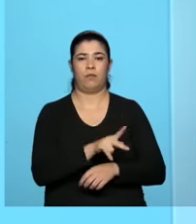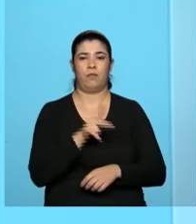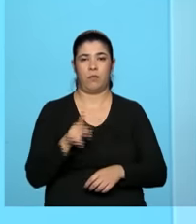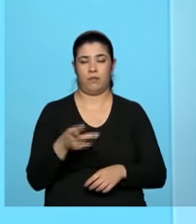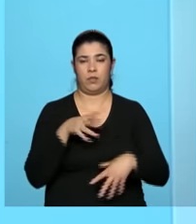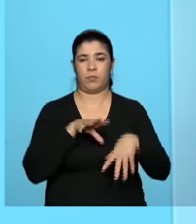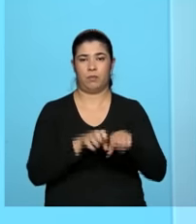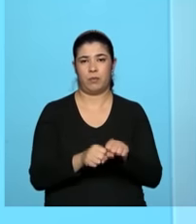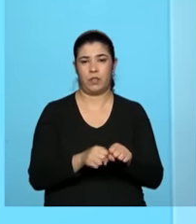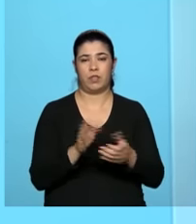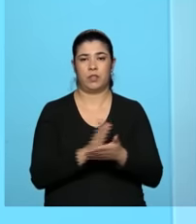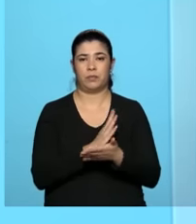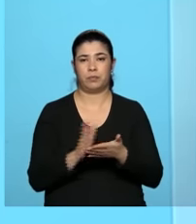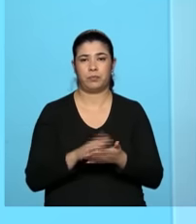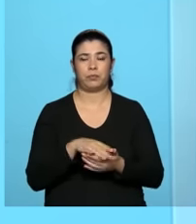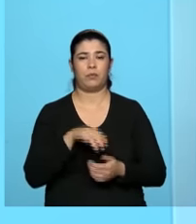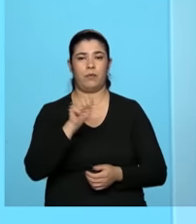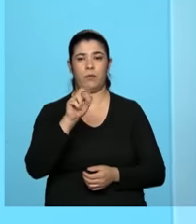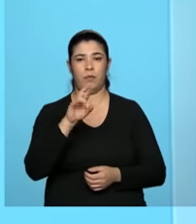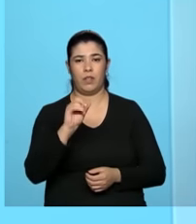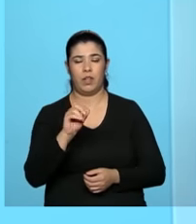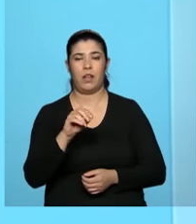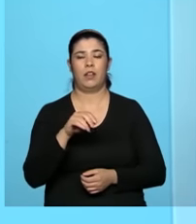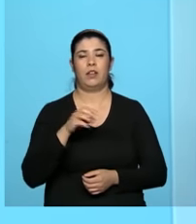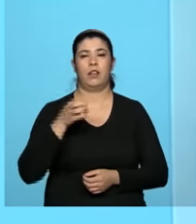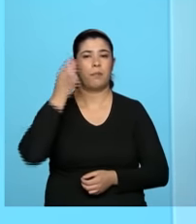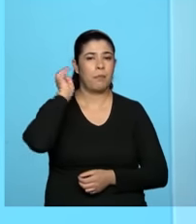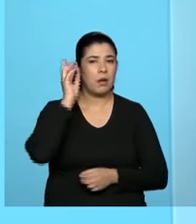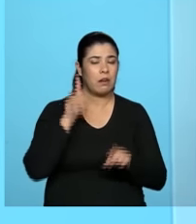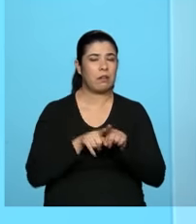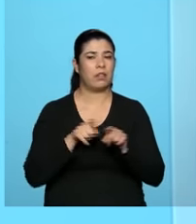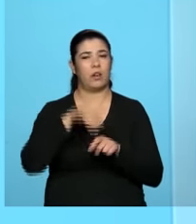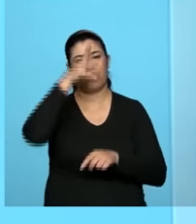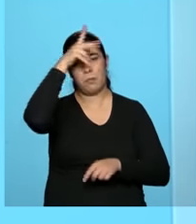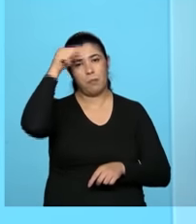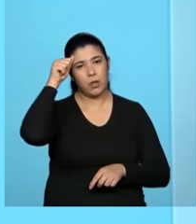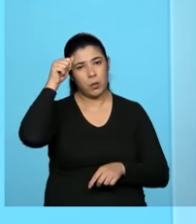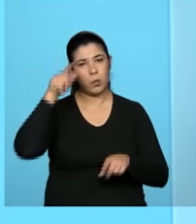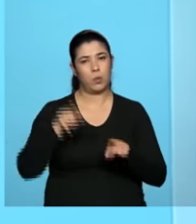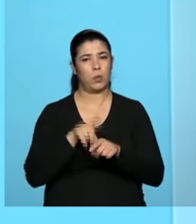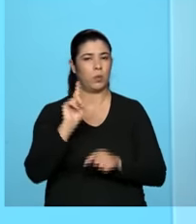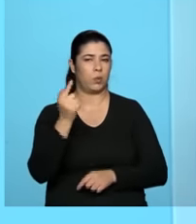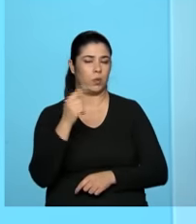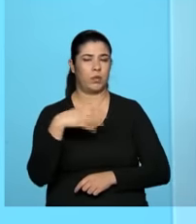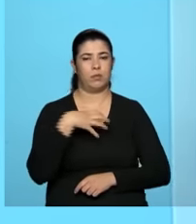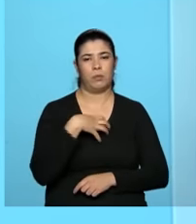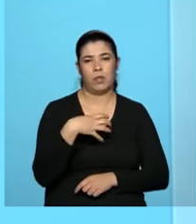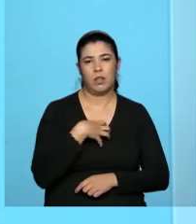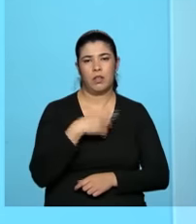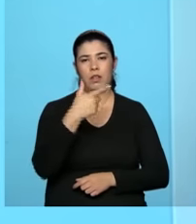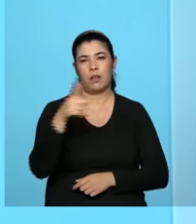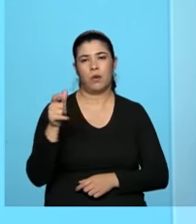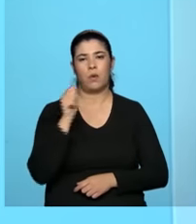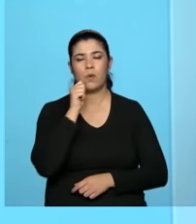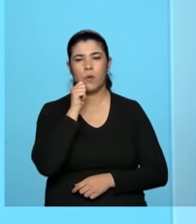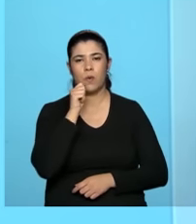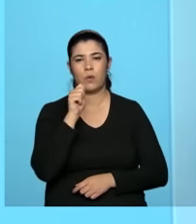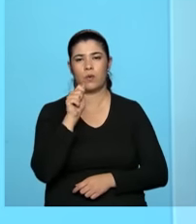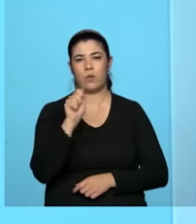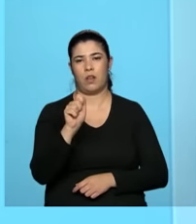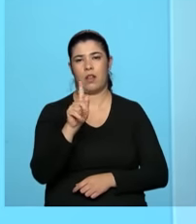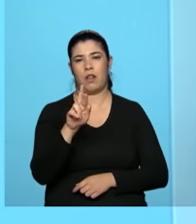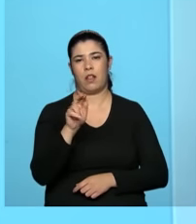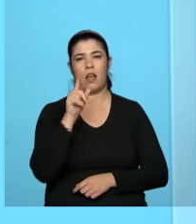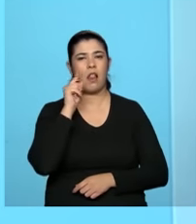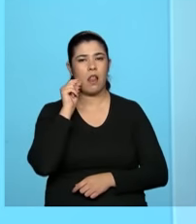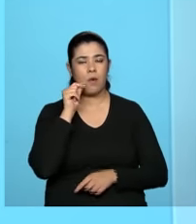Roraima, Amapá, Pará, Maranhão, Mato Grosso, Goiás, Bahia e Alagoas, e eu espero ter